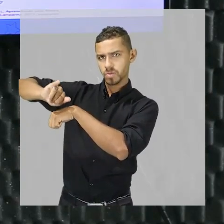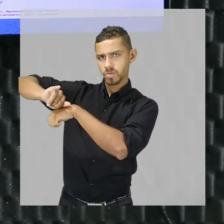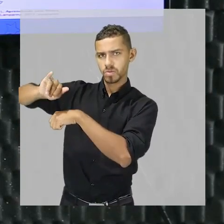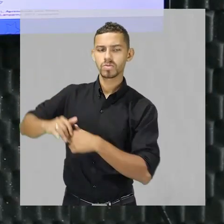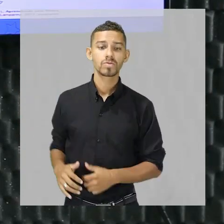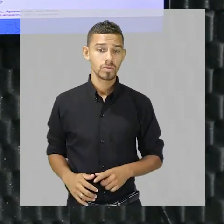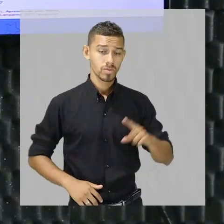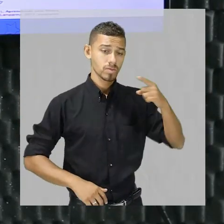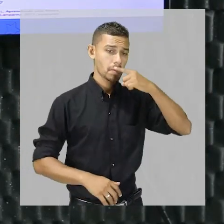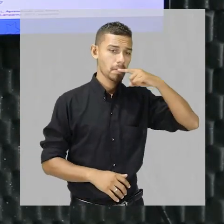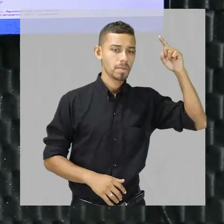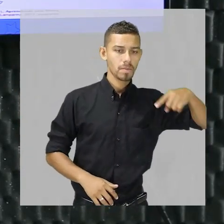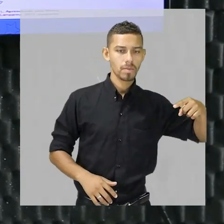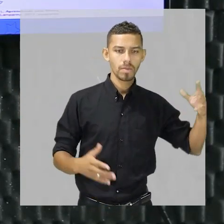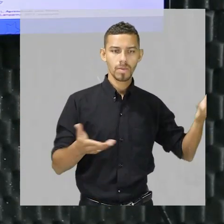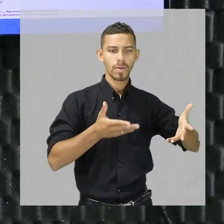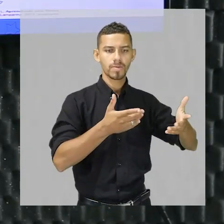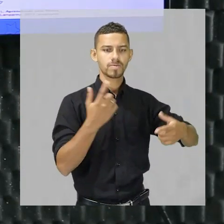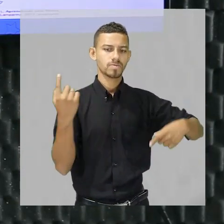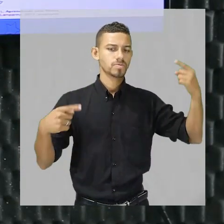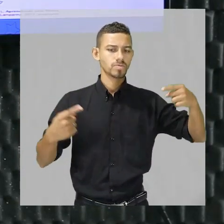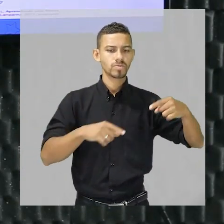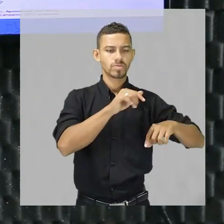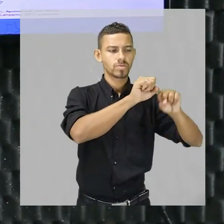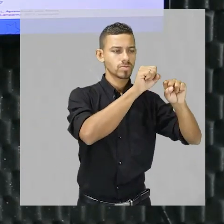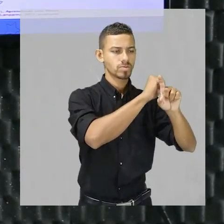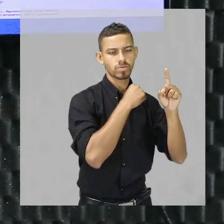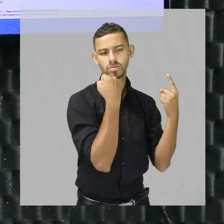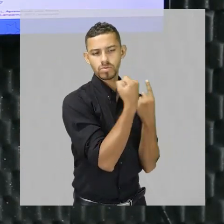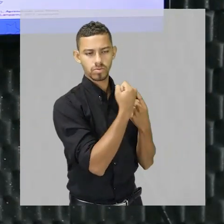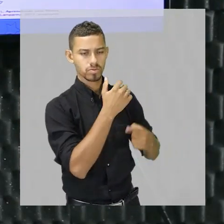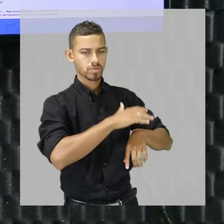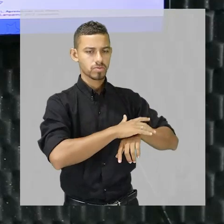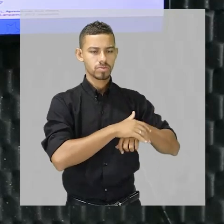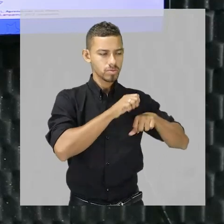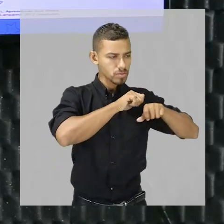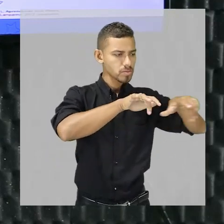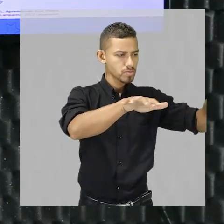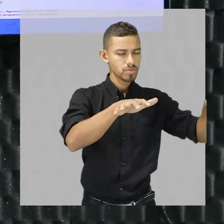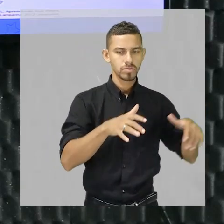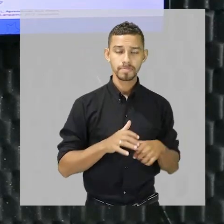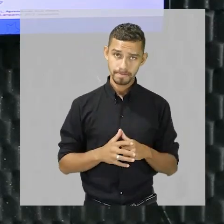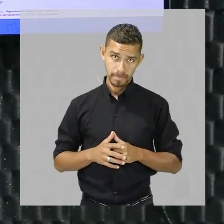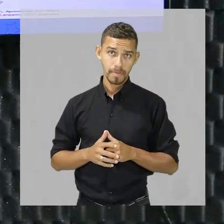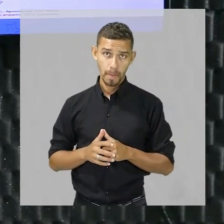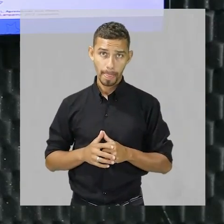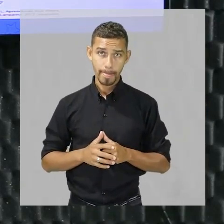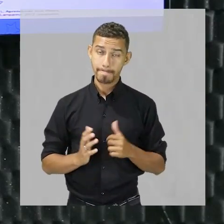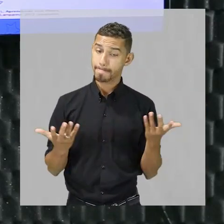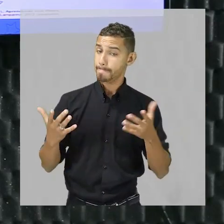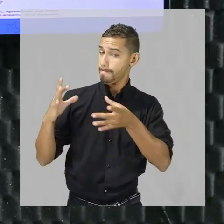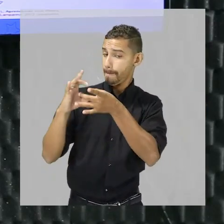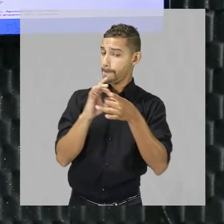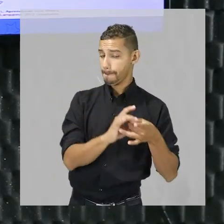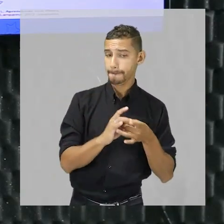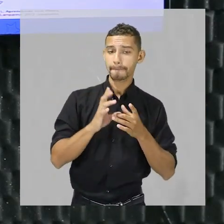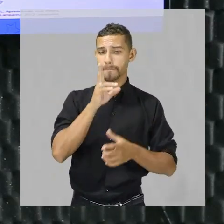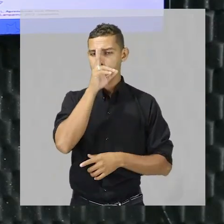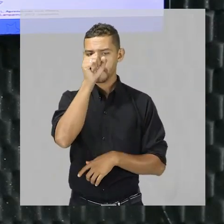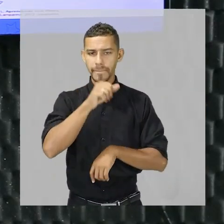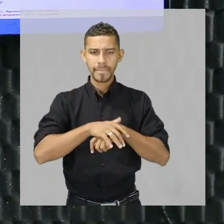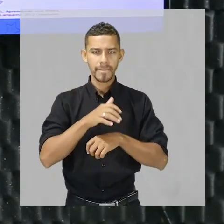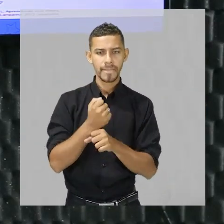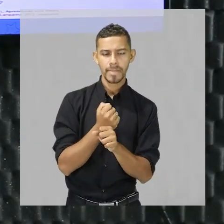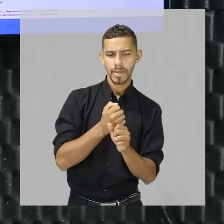consolidação, e a União Soviética defendendo o sistema socialista, né, com a sua expansão e consolidação. O contexto da Guerra Fria vai acontecer